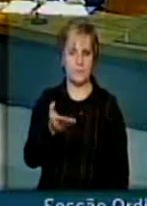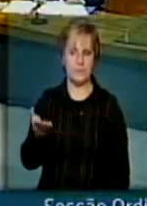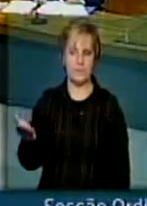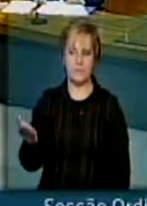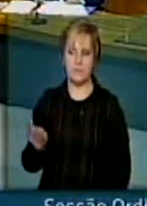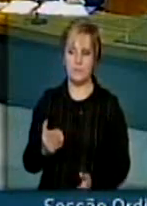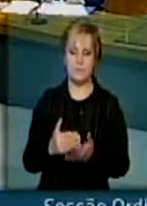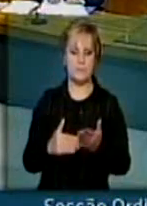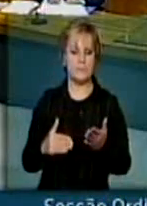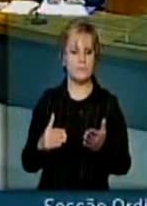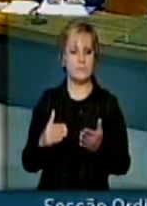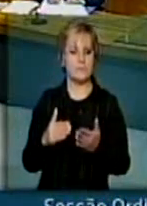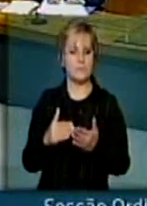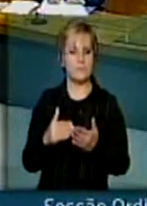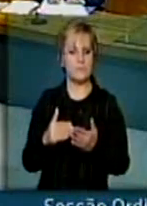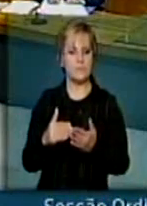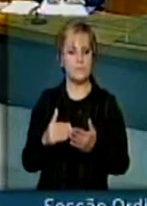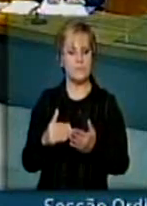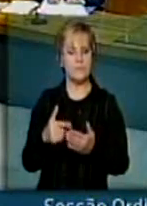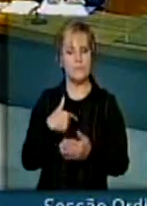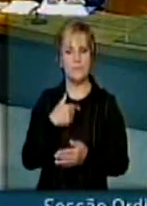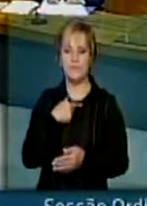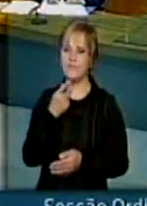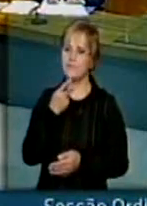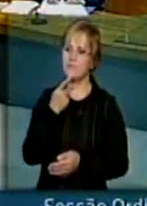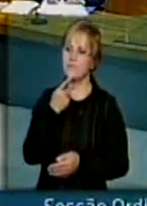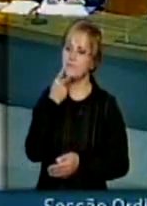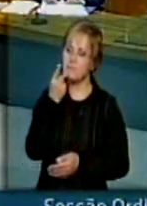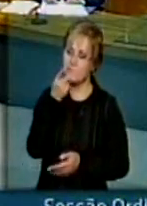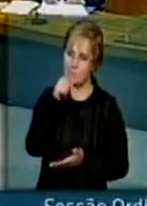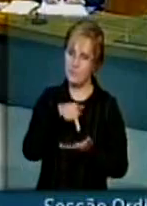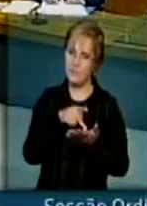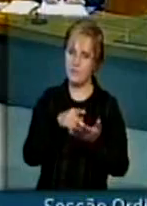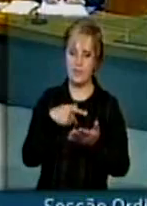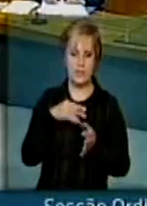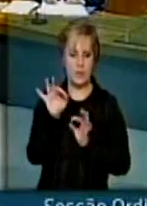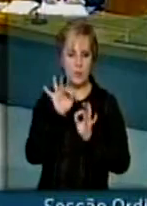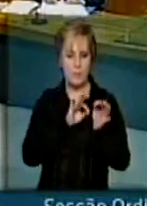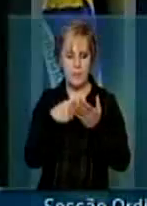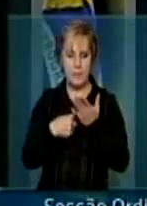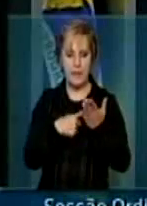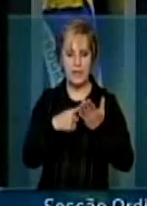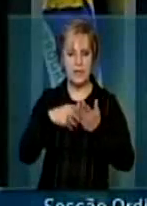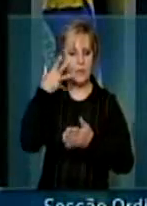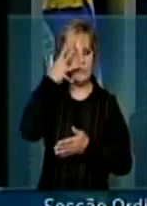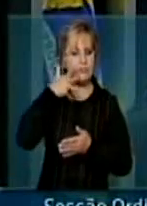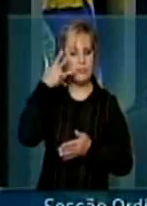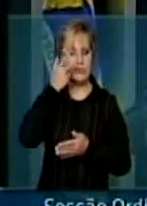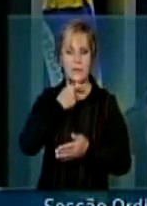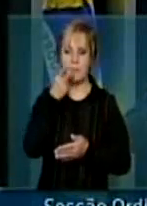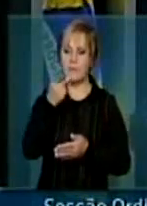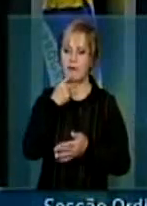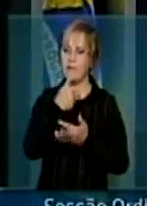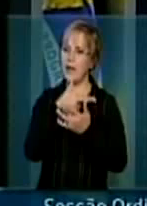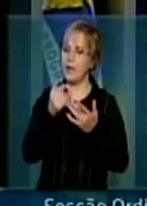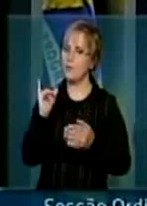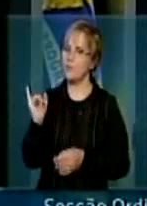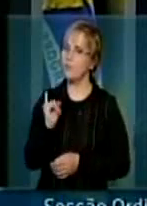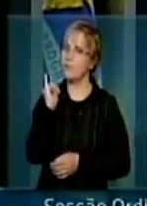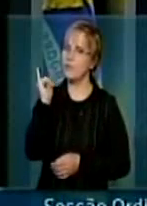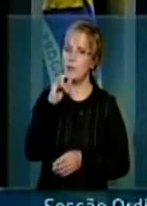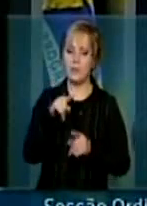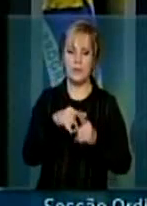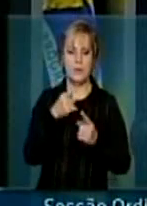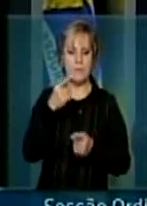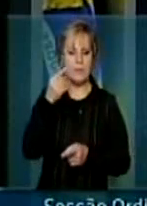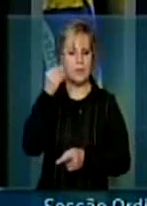deputadas, eu confesso, senhora presidente, que eu preparei um pronunciamento para fazer a respeito de algo muito importante, mas eu percebo que a